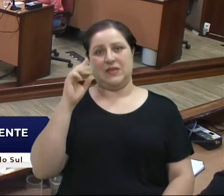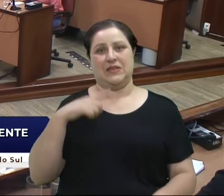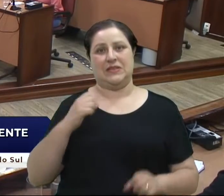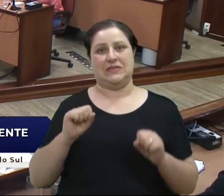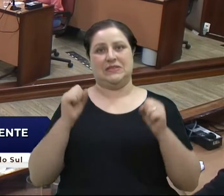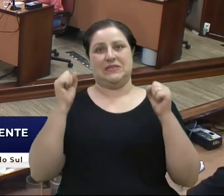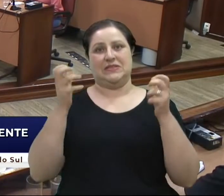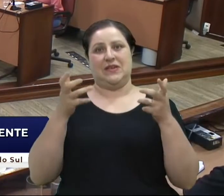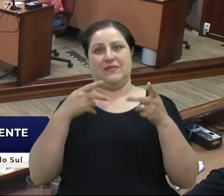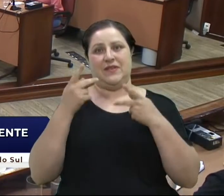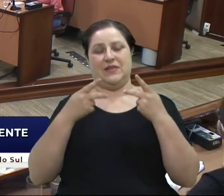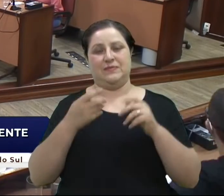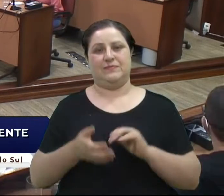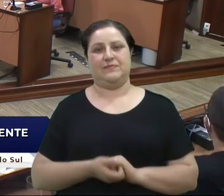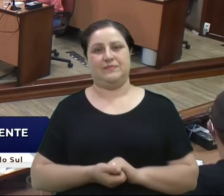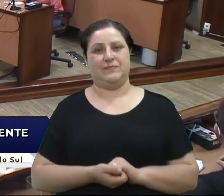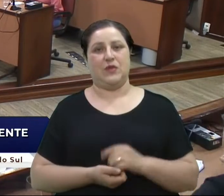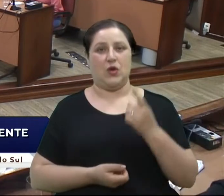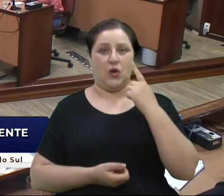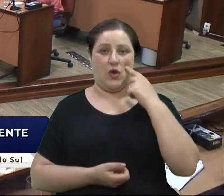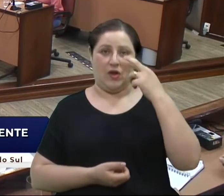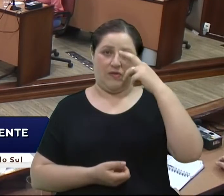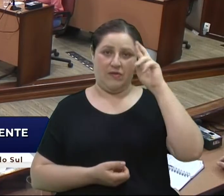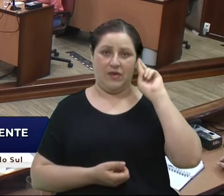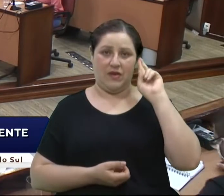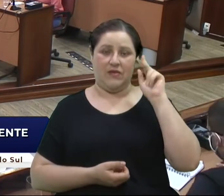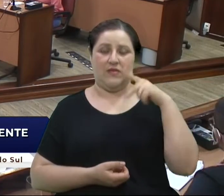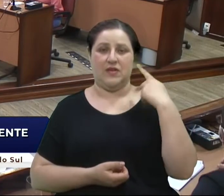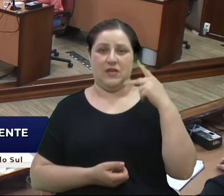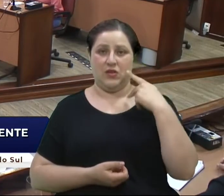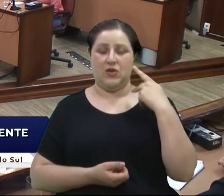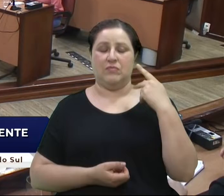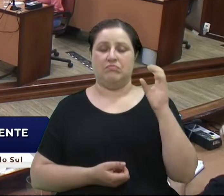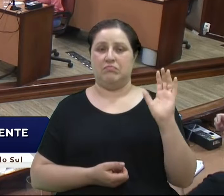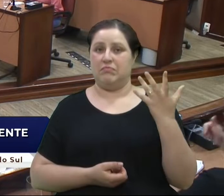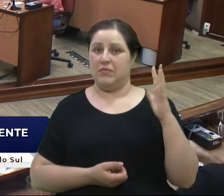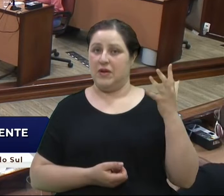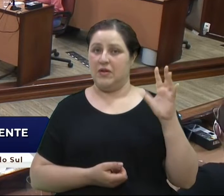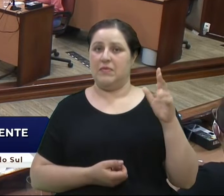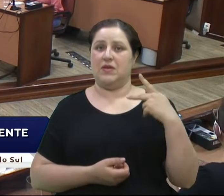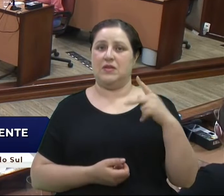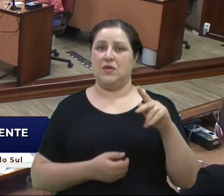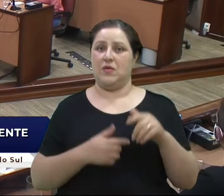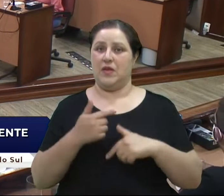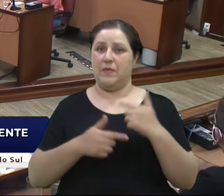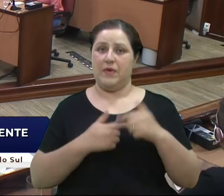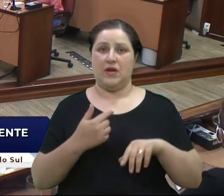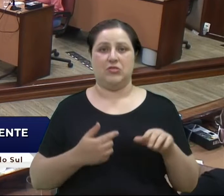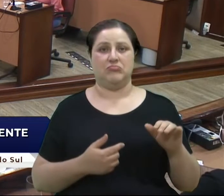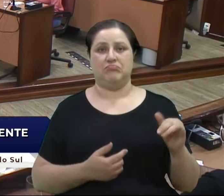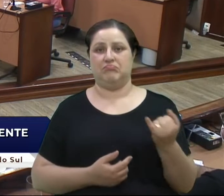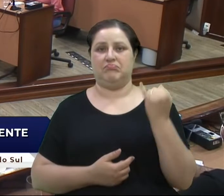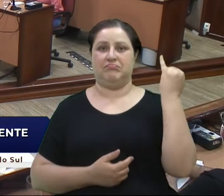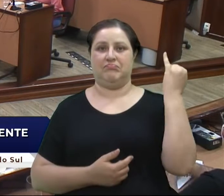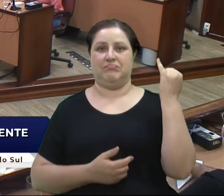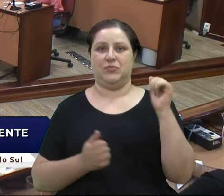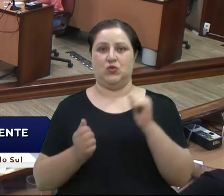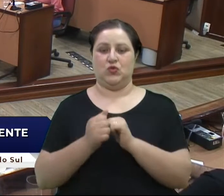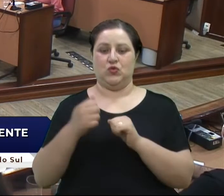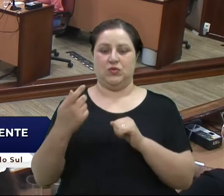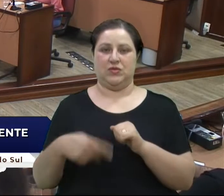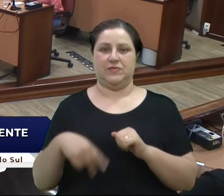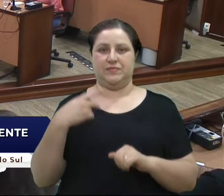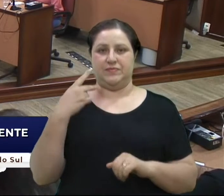Olha, vereador Rafael, parabéns por esse trabalho significante junto à Câmara de Vereadores,